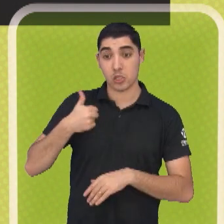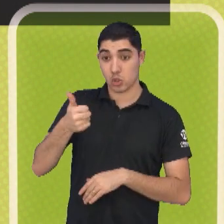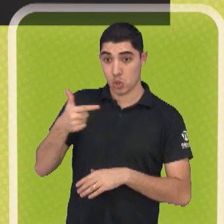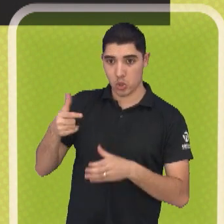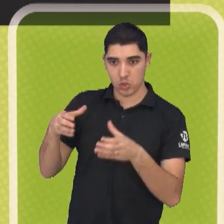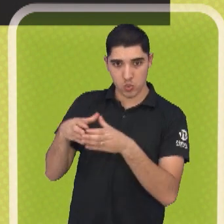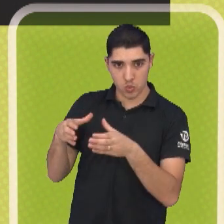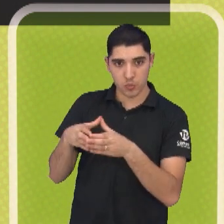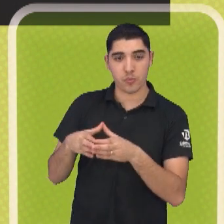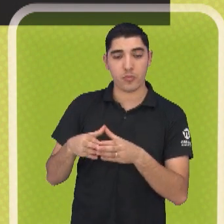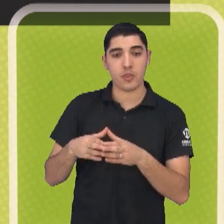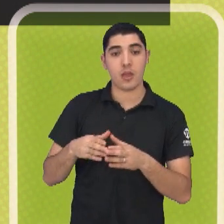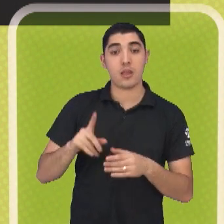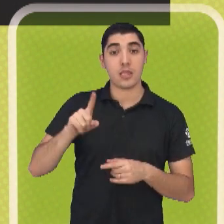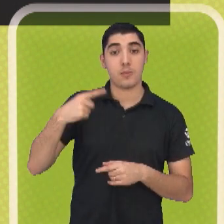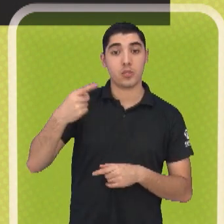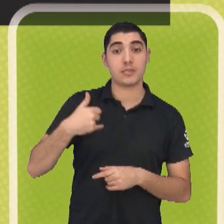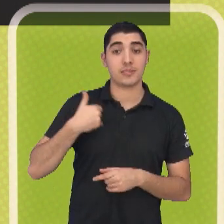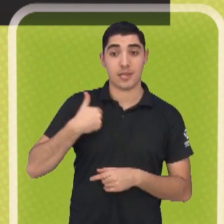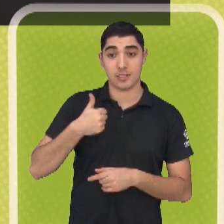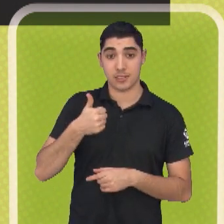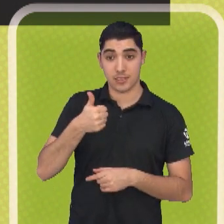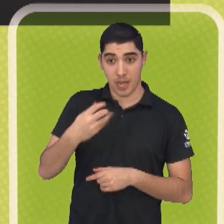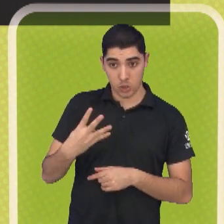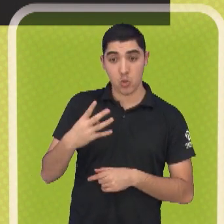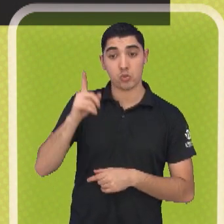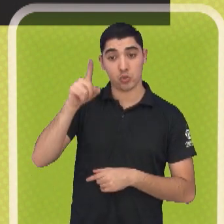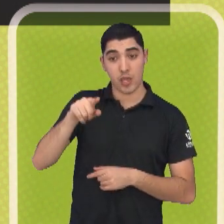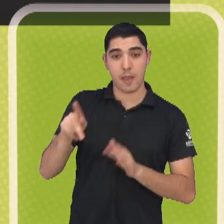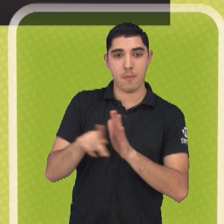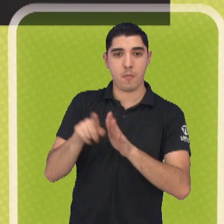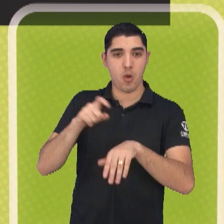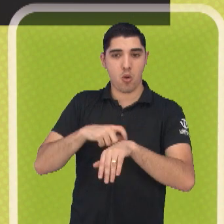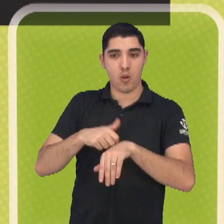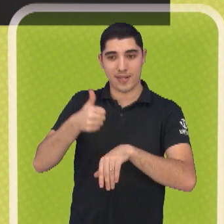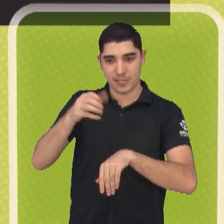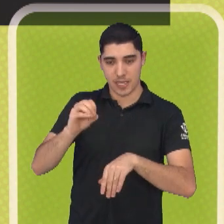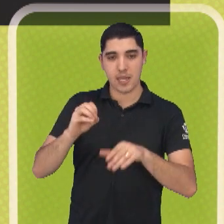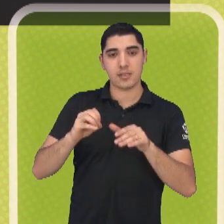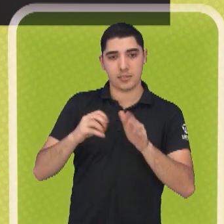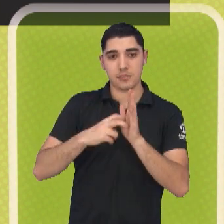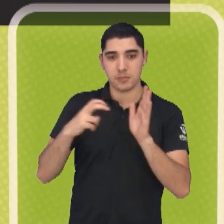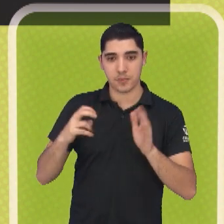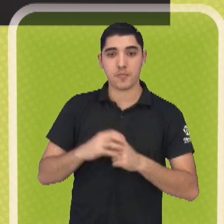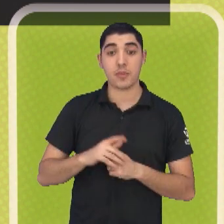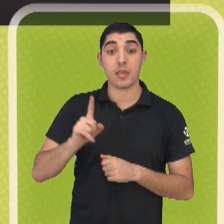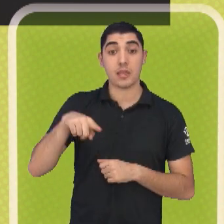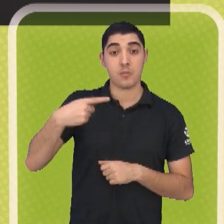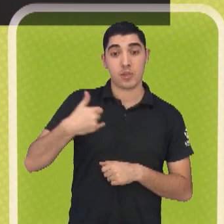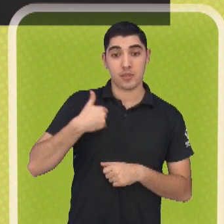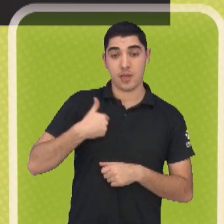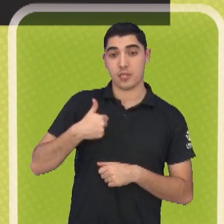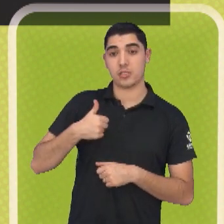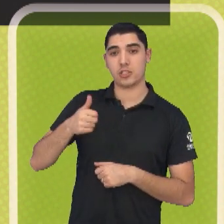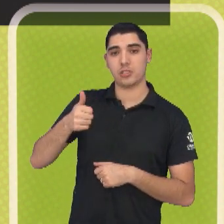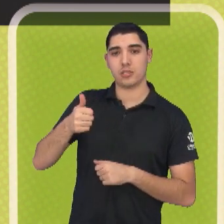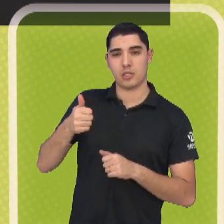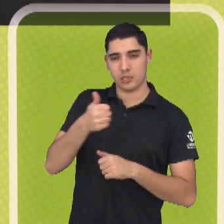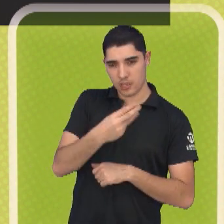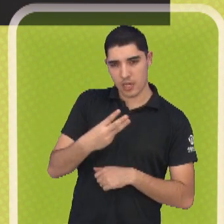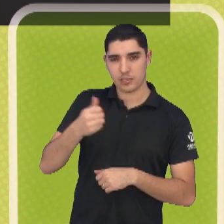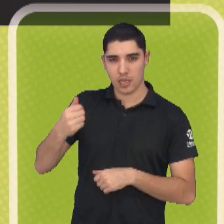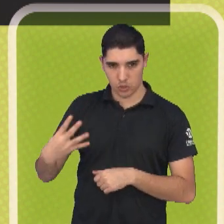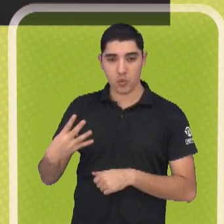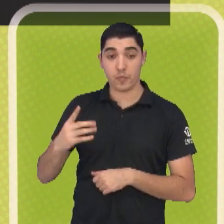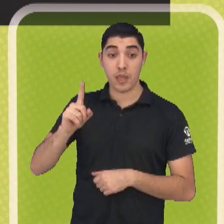e 2012 categoria sub-12 10 horas nascidos entre 2009 e 2010 categoria sub-13 E sub-14